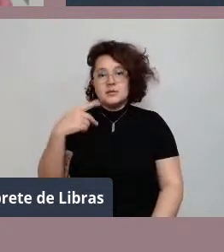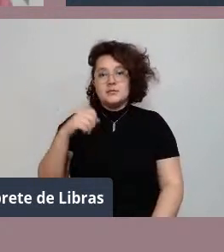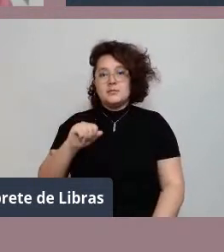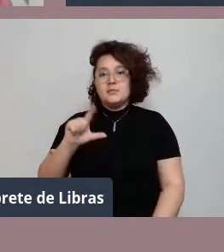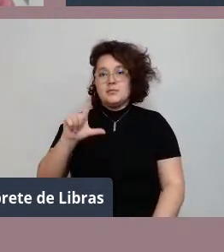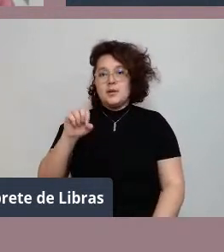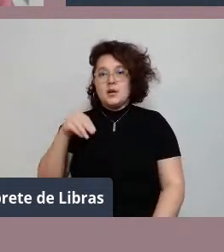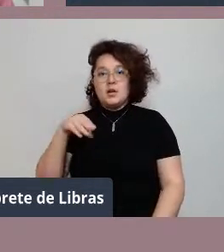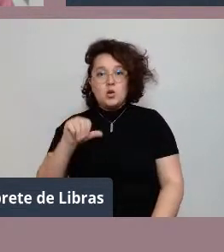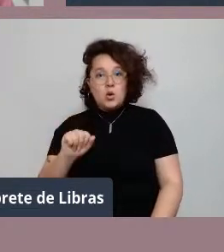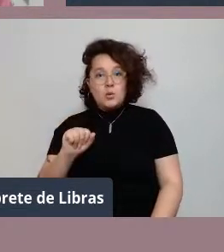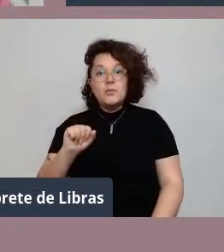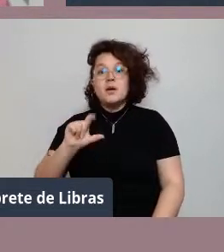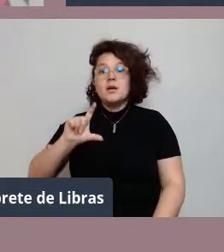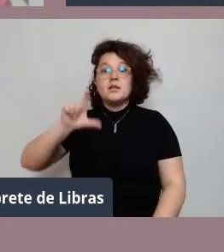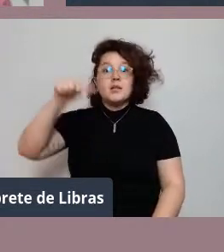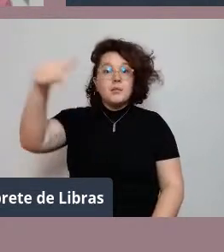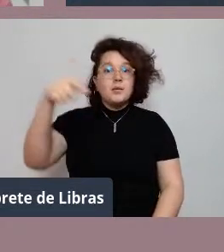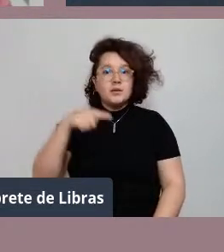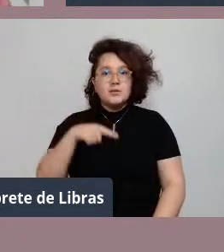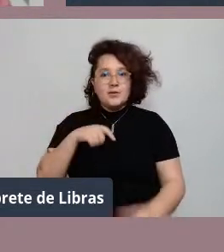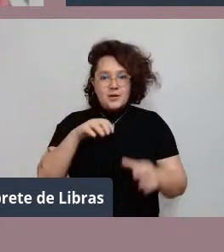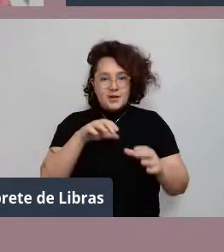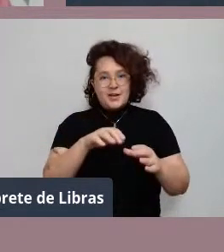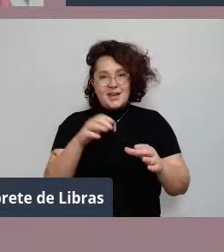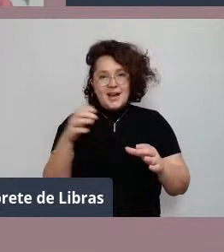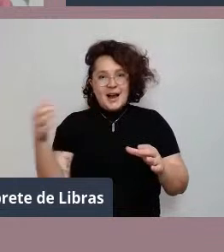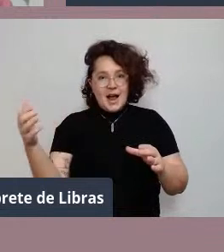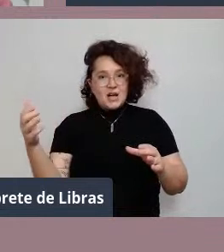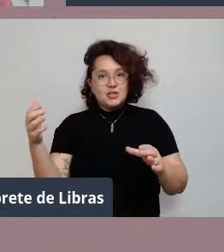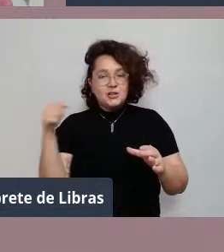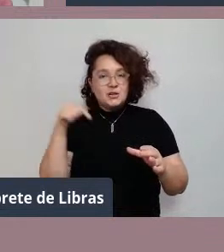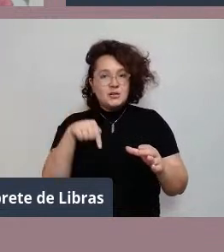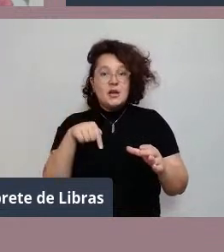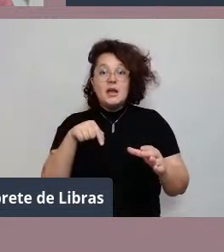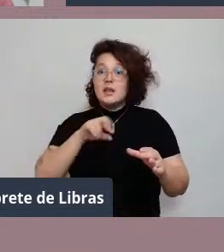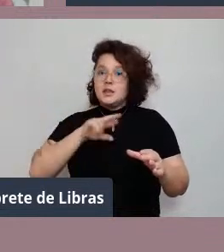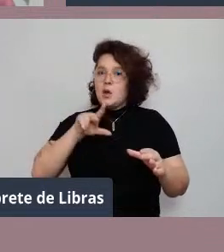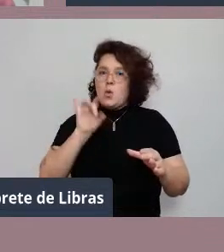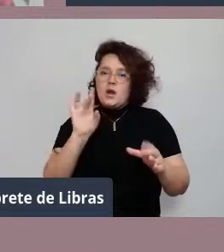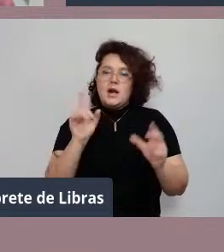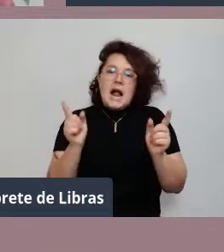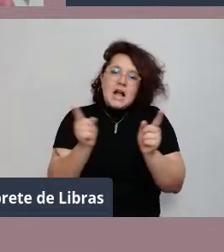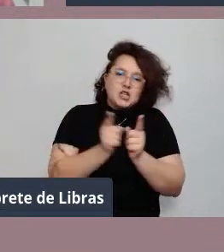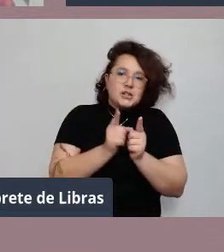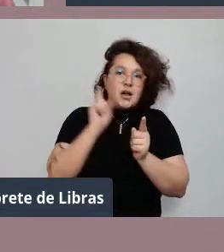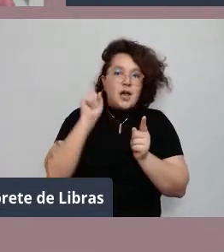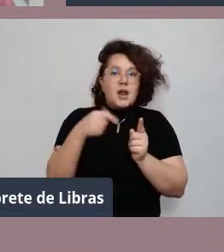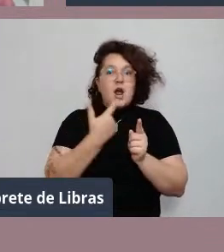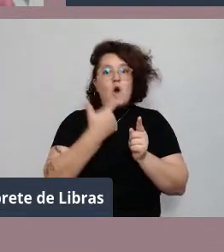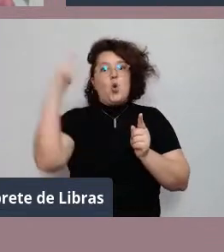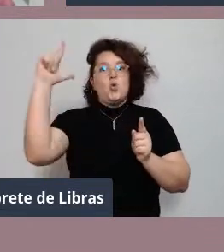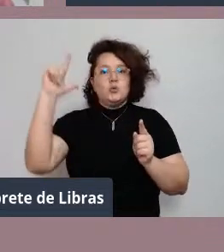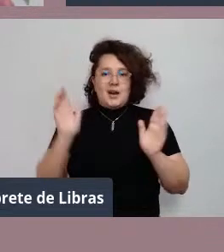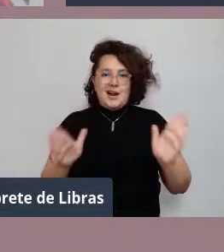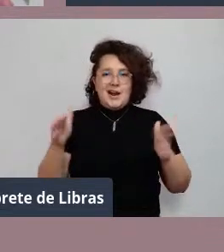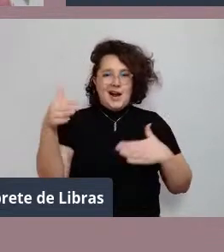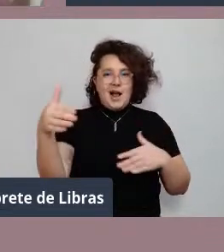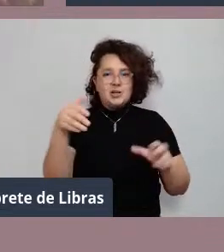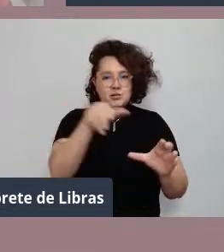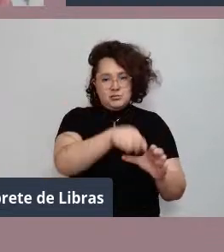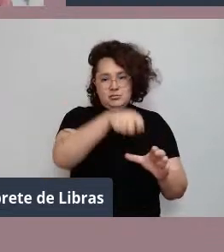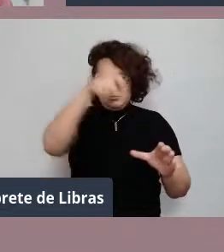já não era a mesma caixinha, era uma caixinha própria para guardar arquivos, né? Mas abriu de novo a caixinha,